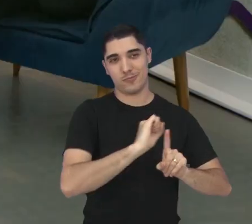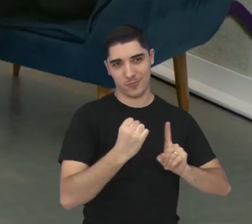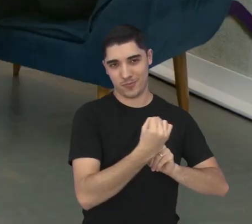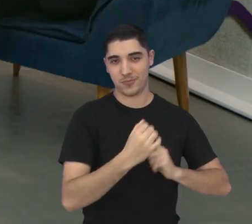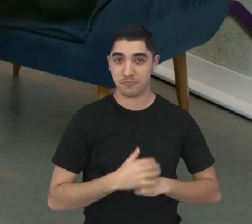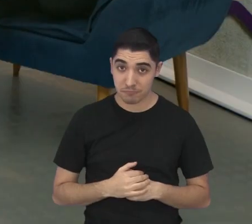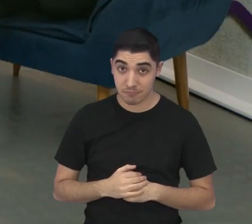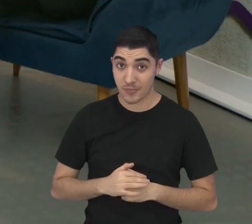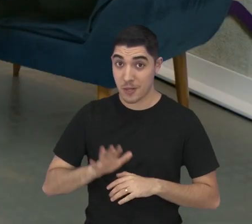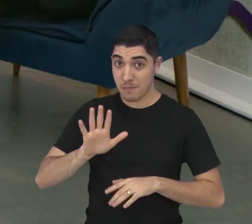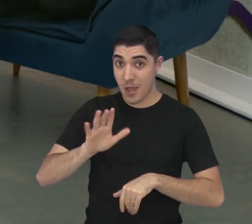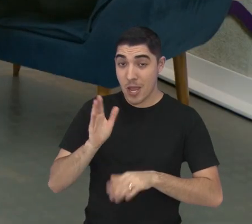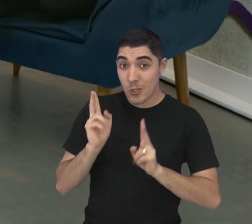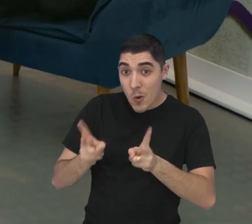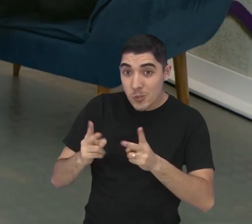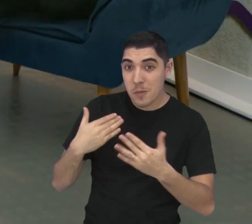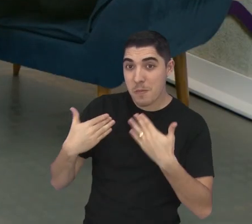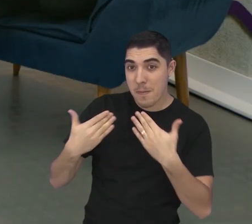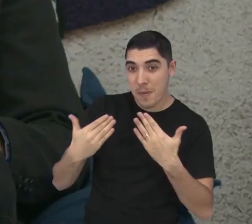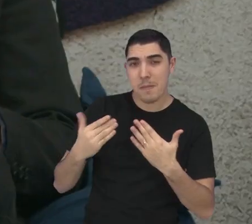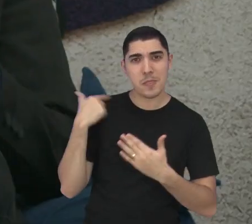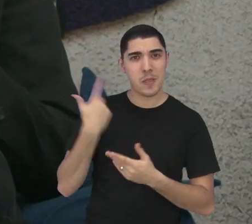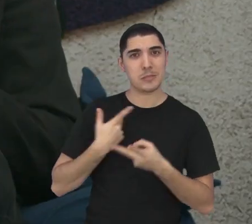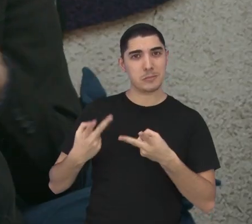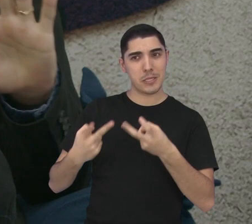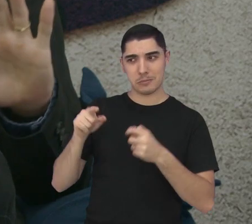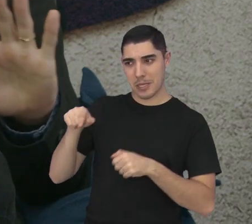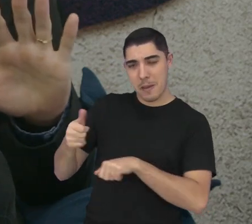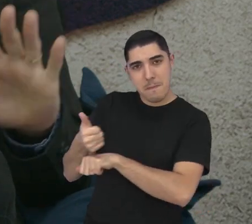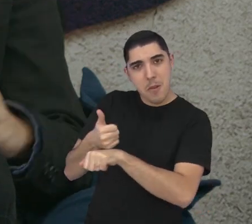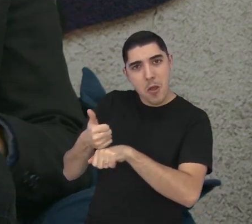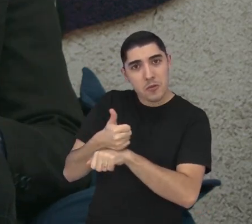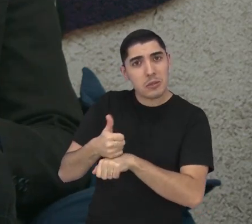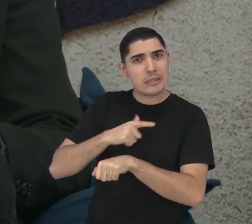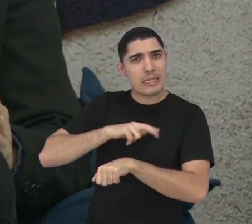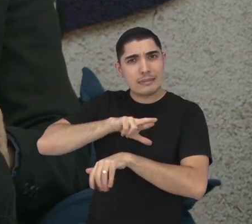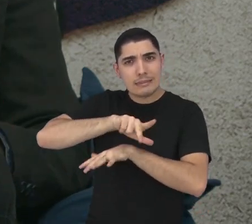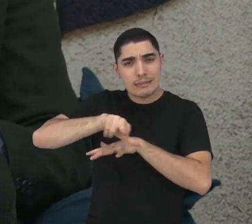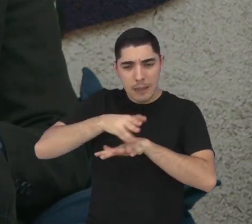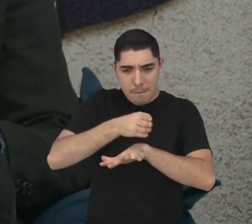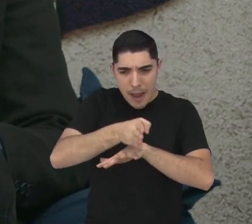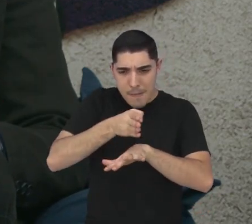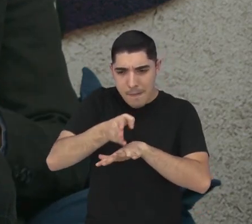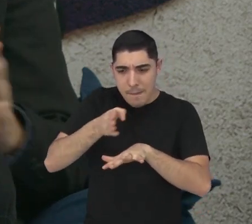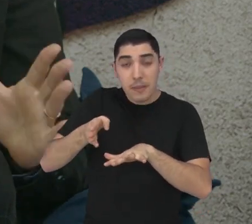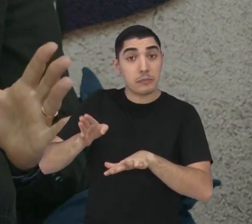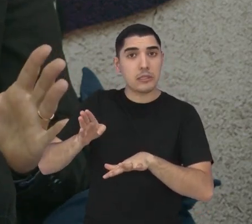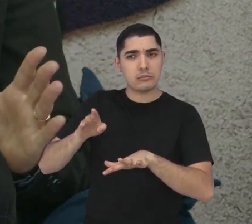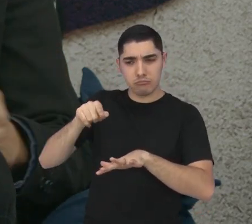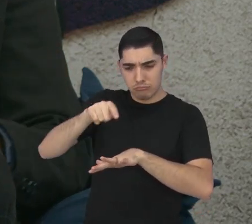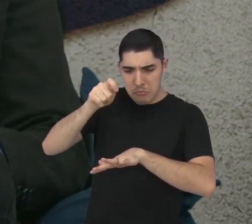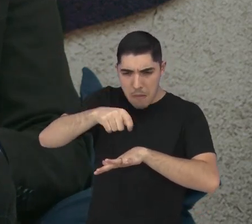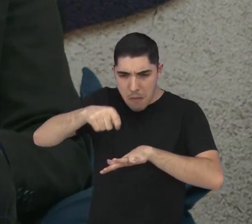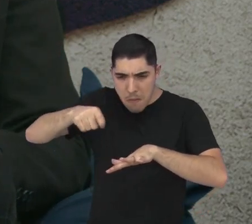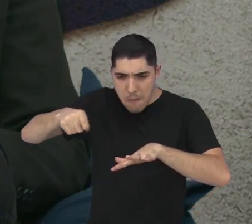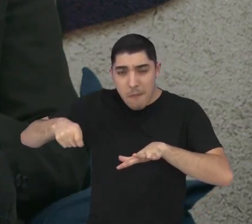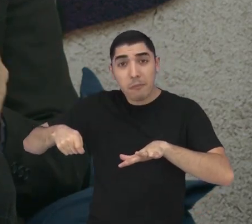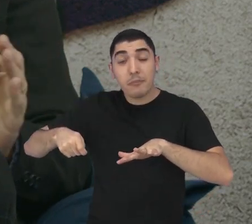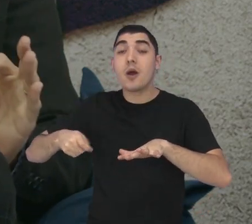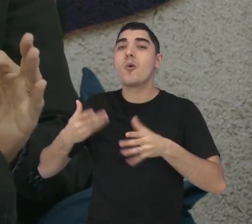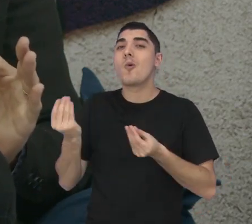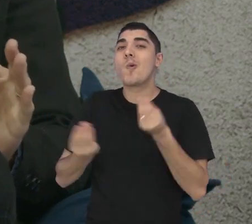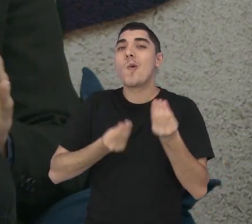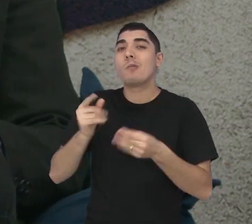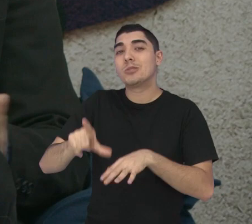gente já continua o nosso papo, né? Percebemos que a profissão tem muitas áreas e com tantas opções,